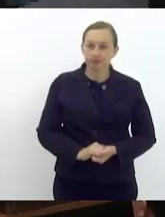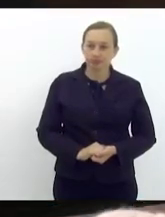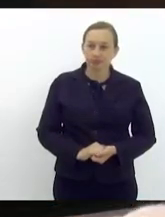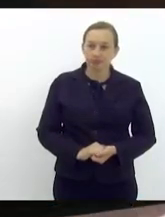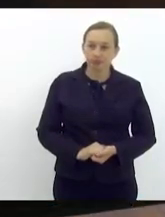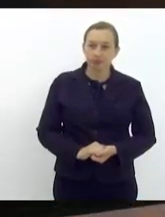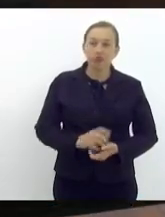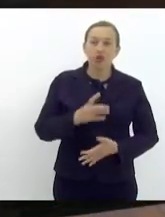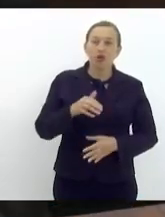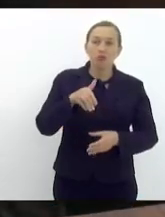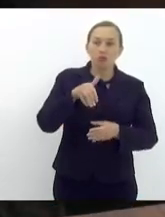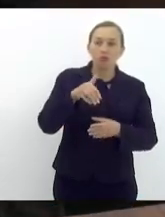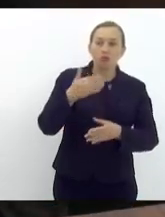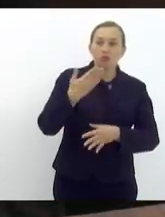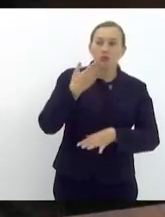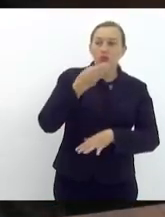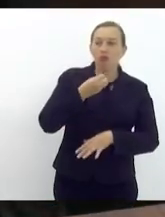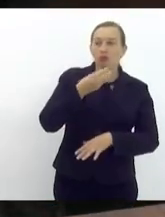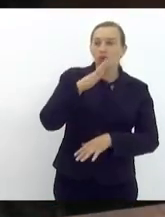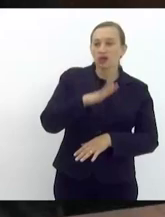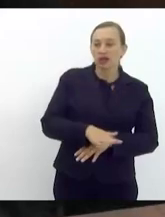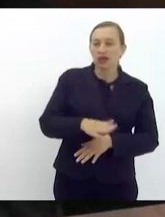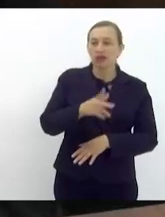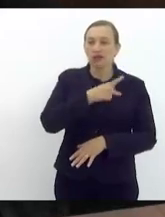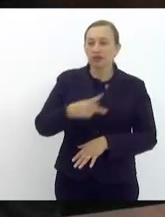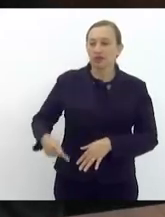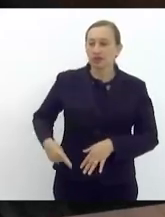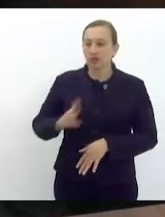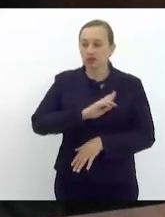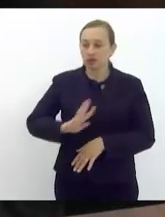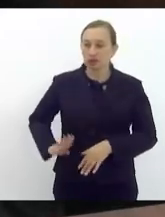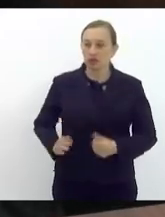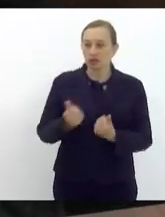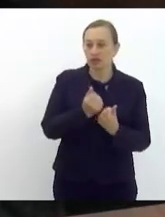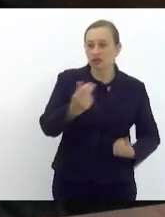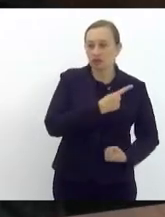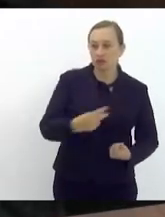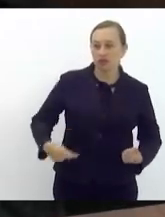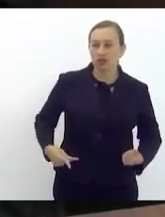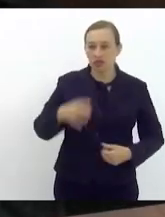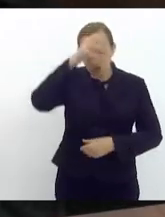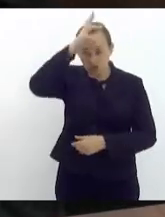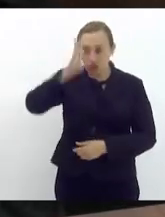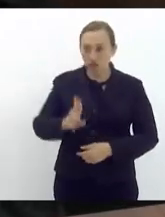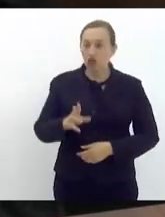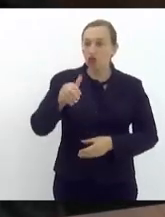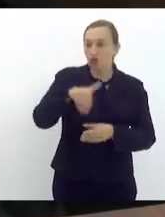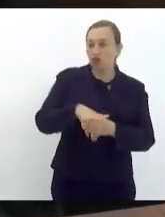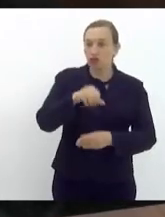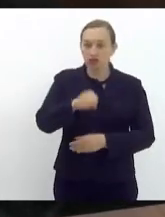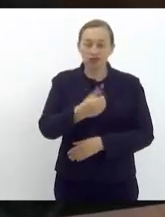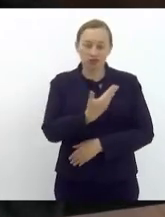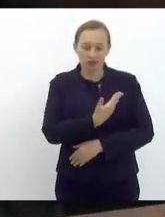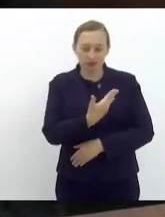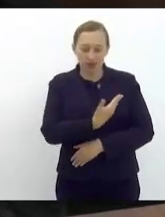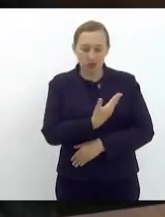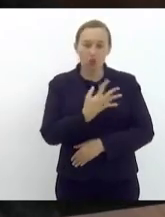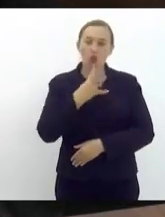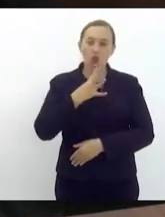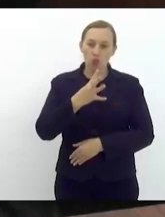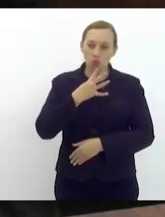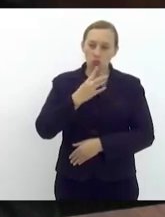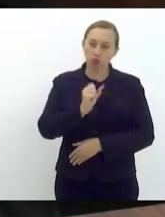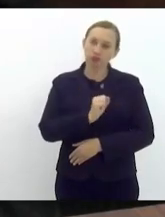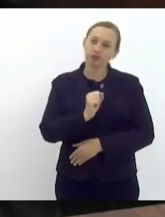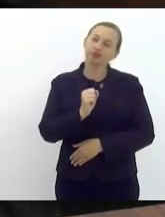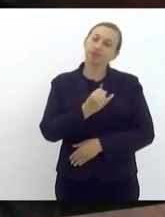Boa tarde, presidente Rodrigo Bacelar. Boa tarde, vice-presidente Tia Ju, tá? Voto sim nesse nobre amigo que eu conheci em São João